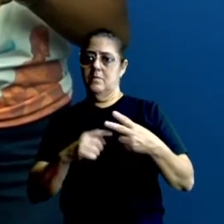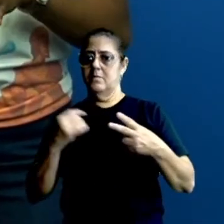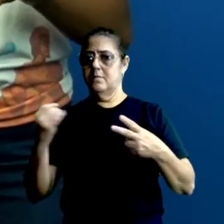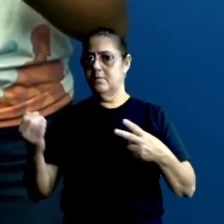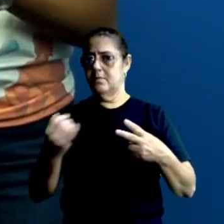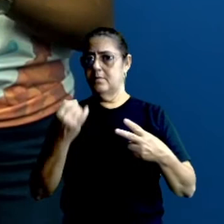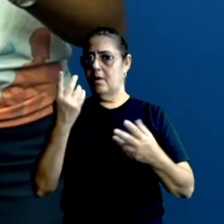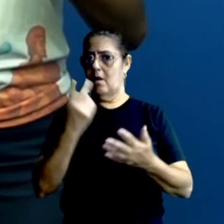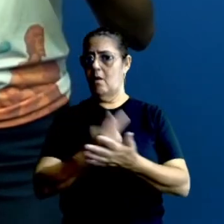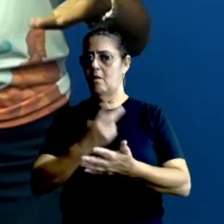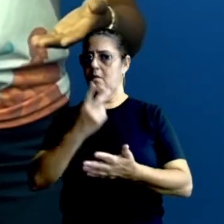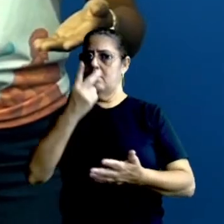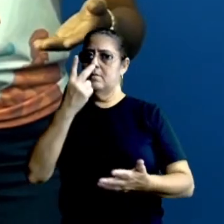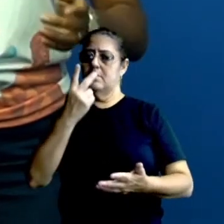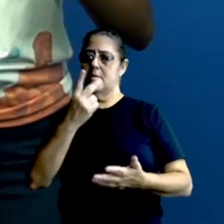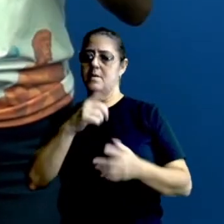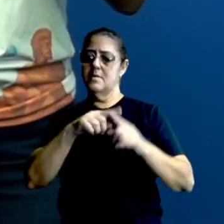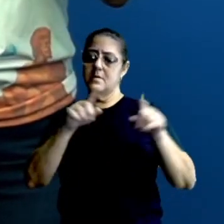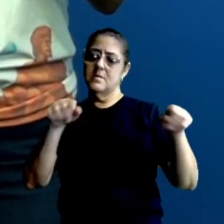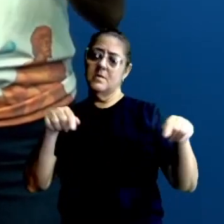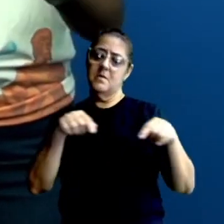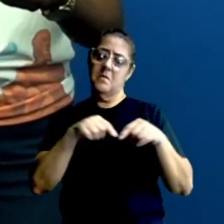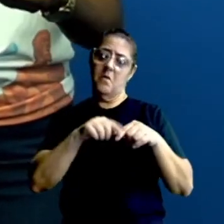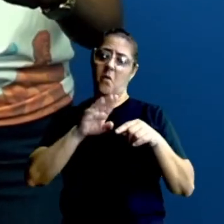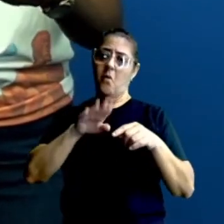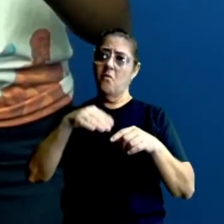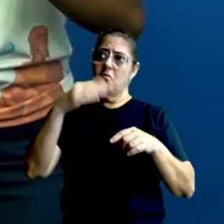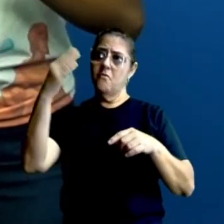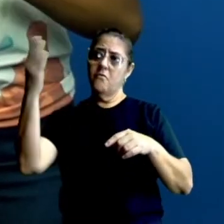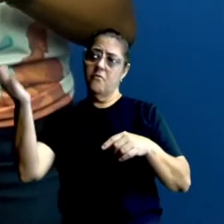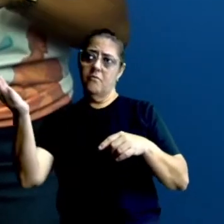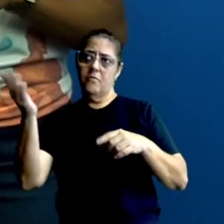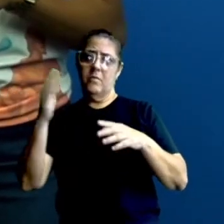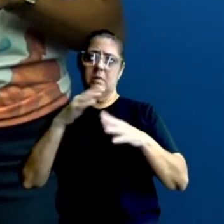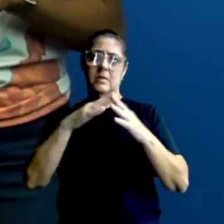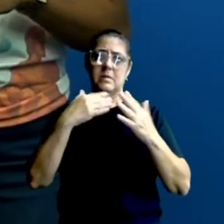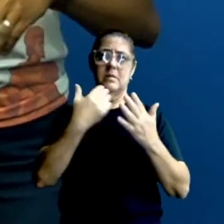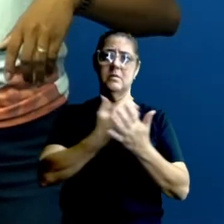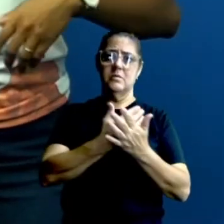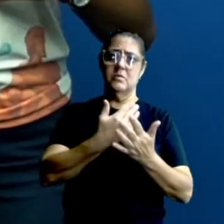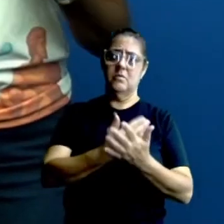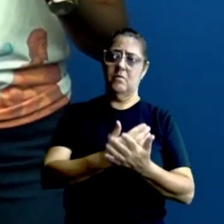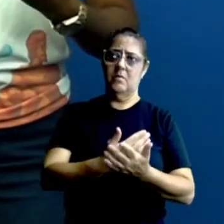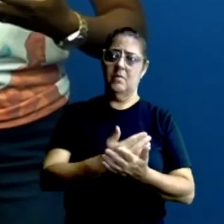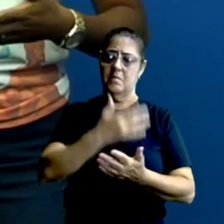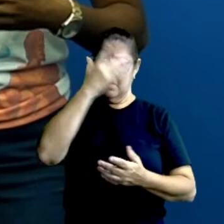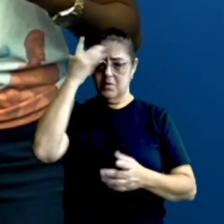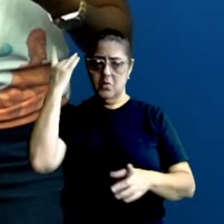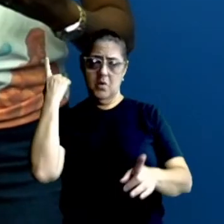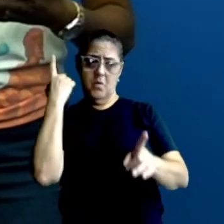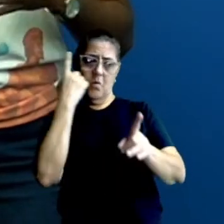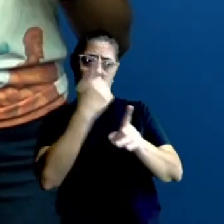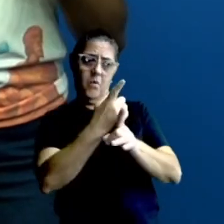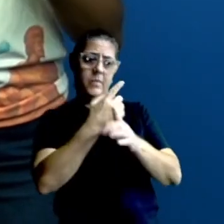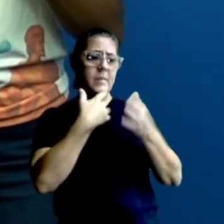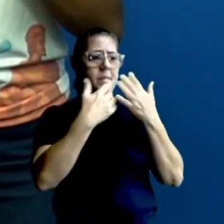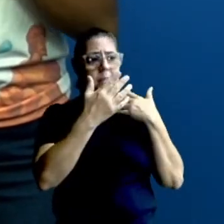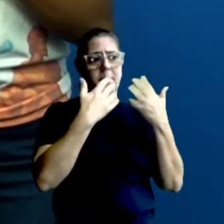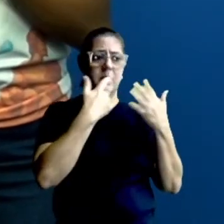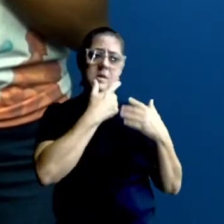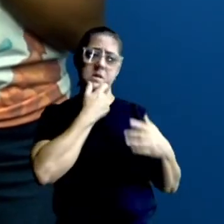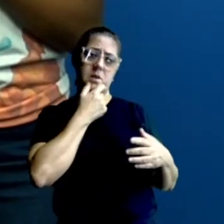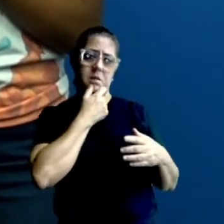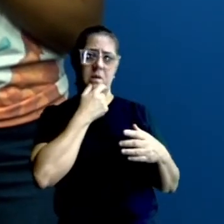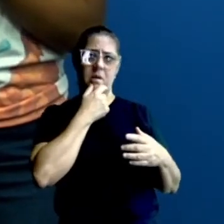e que acontecem sempre ou na sala de aula ou até fora dela. Porque se a gente encontra alguém, a gente começa a dialogar e